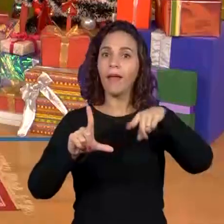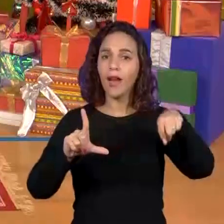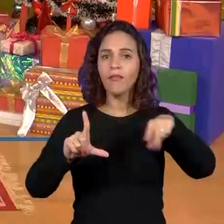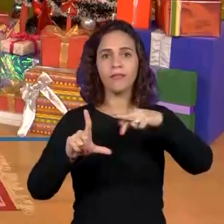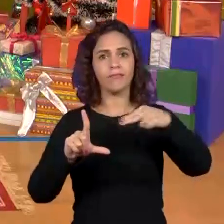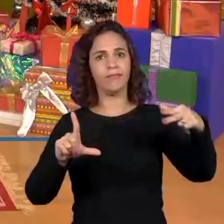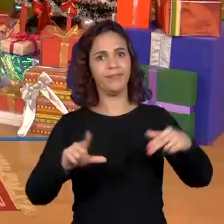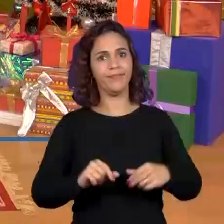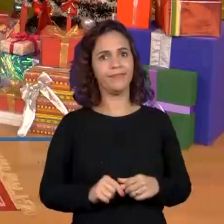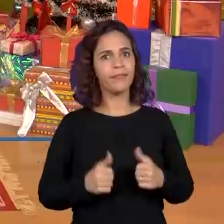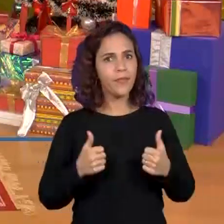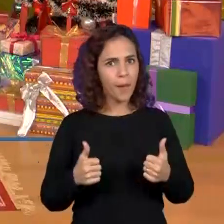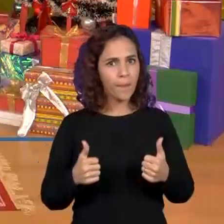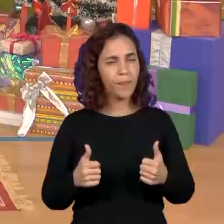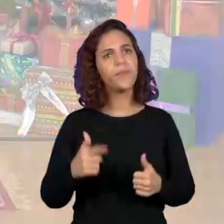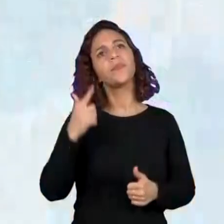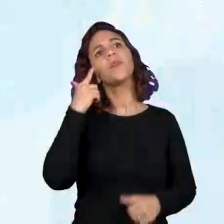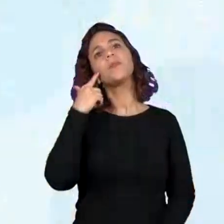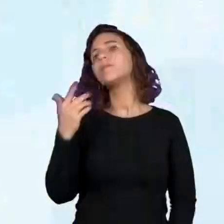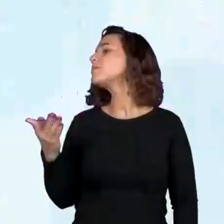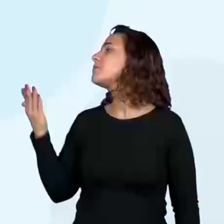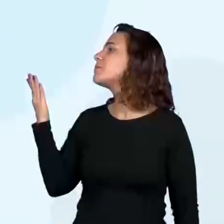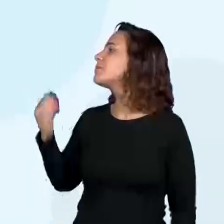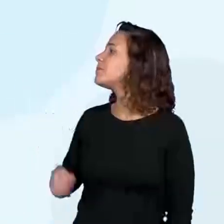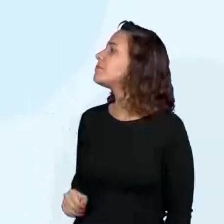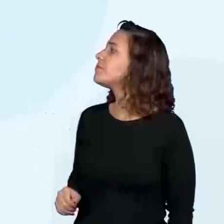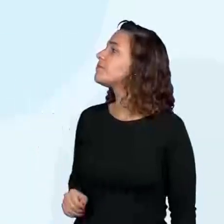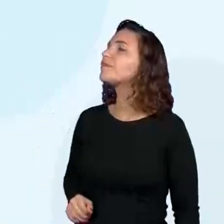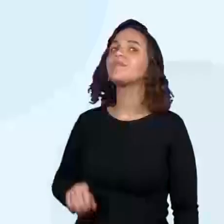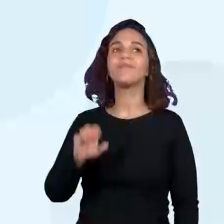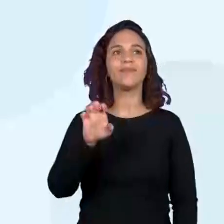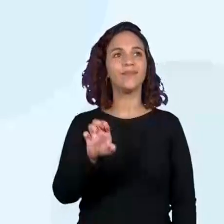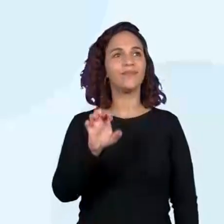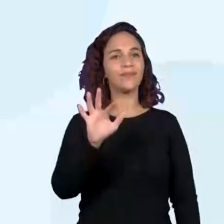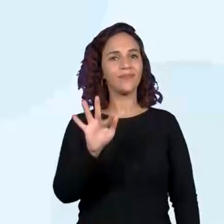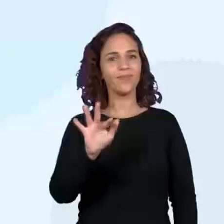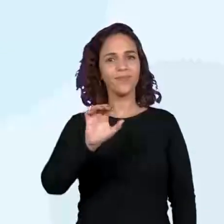Certo? Ok. Então, a habilidade vai mudar, é a